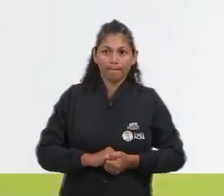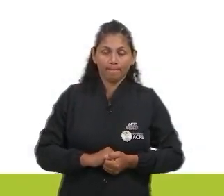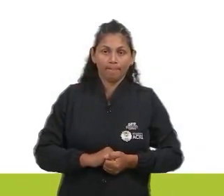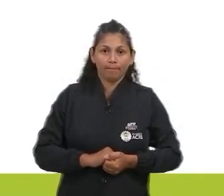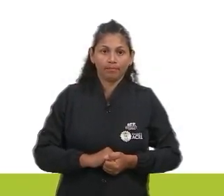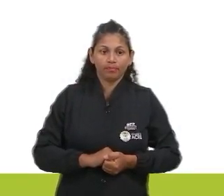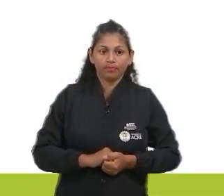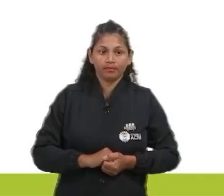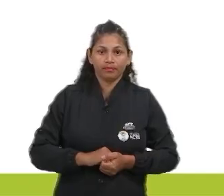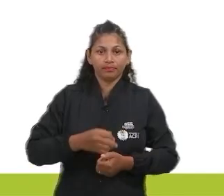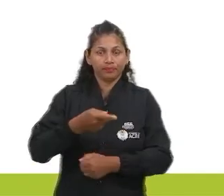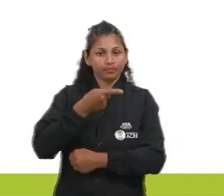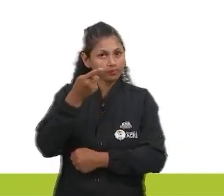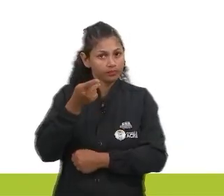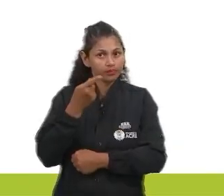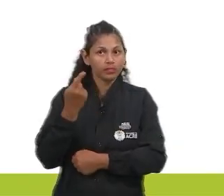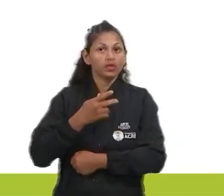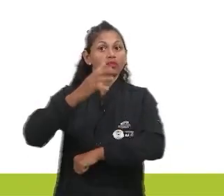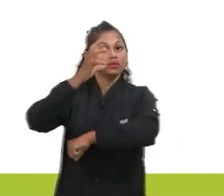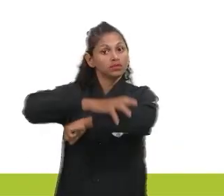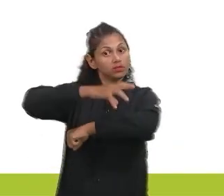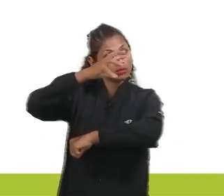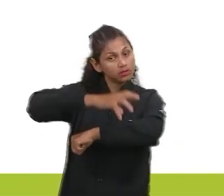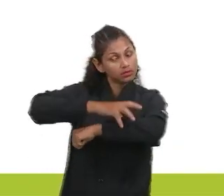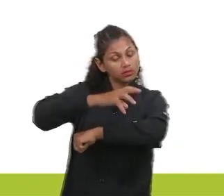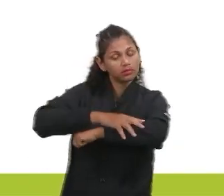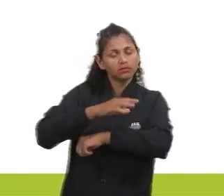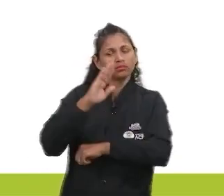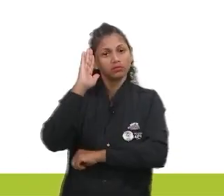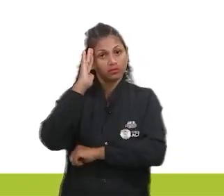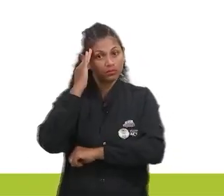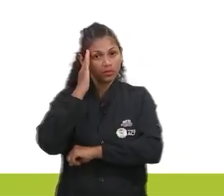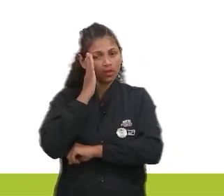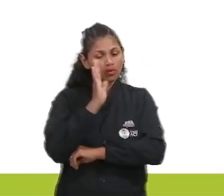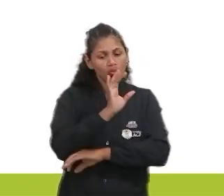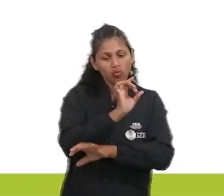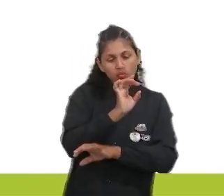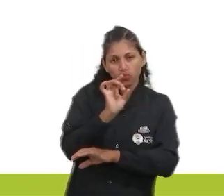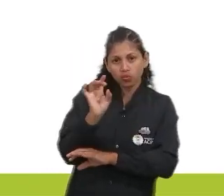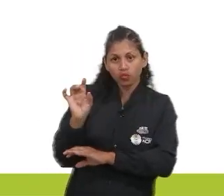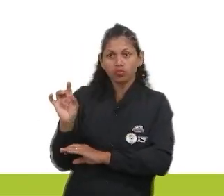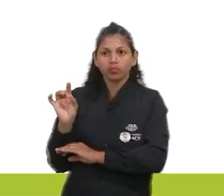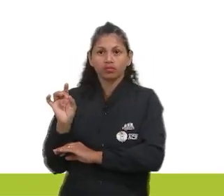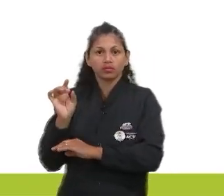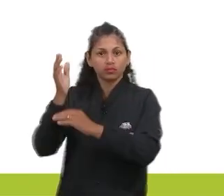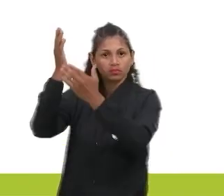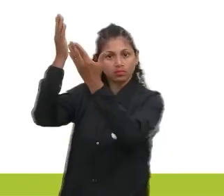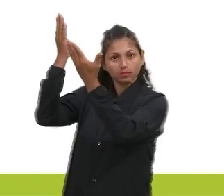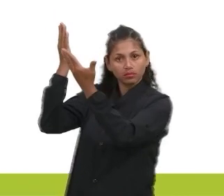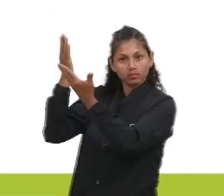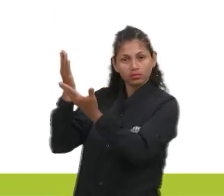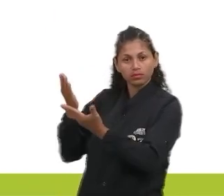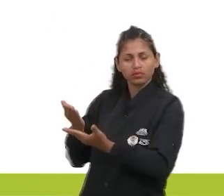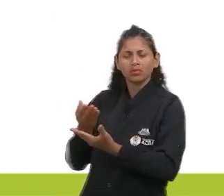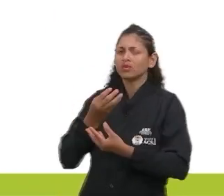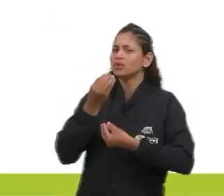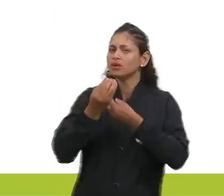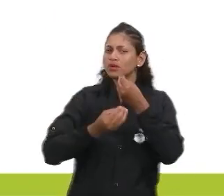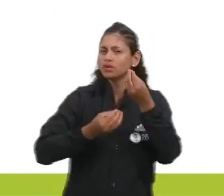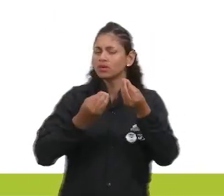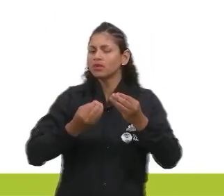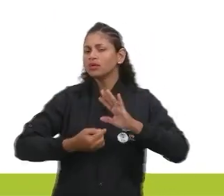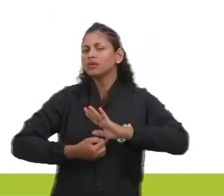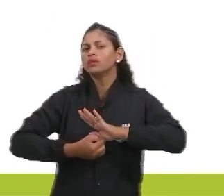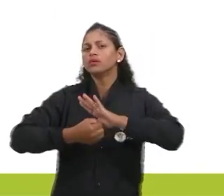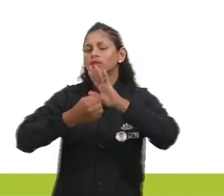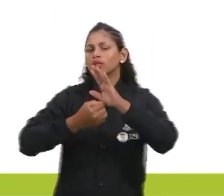vai falar dessas funções e entender cada uma delas, tá? Como é que elas aparecem, como é que eu